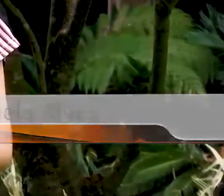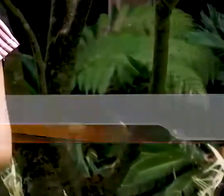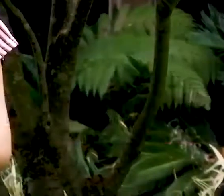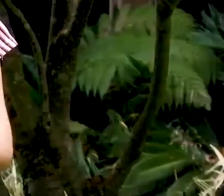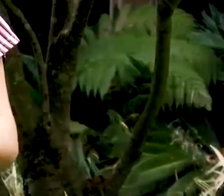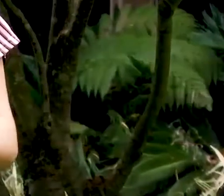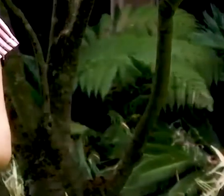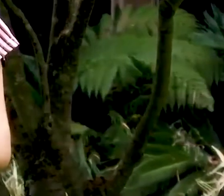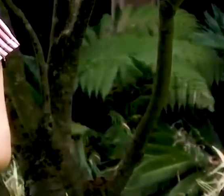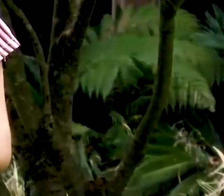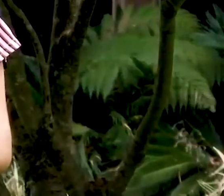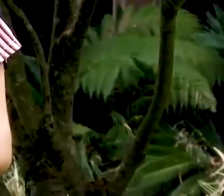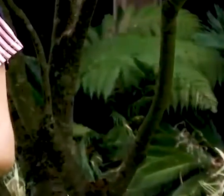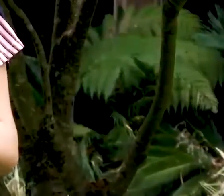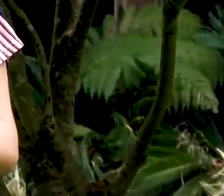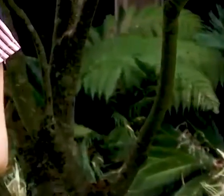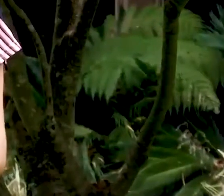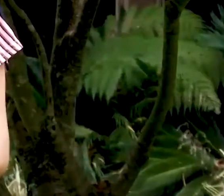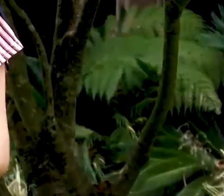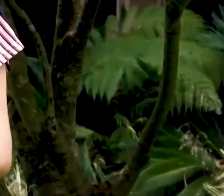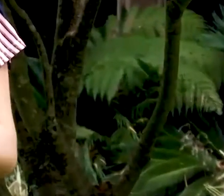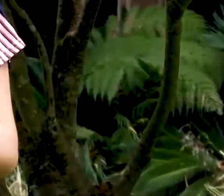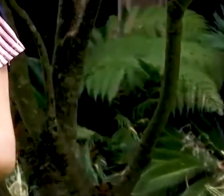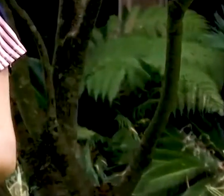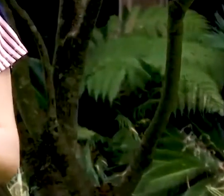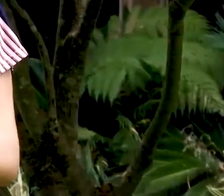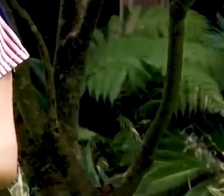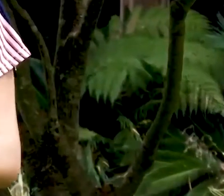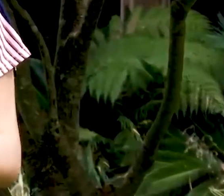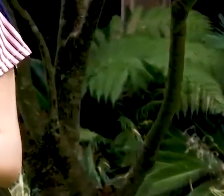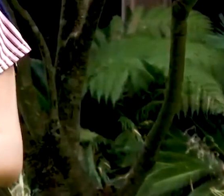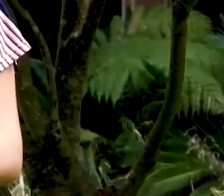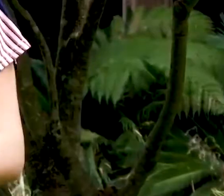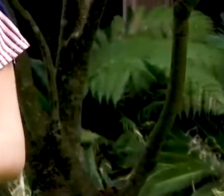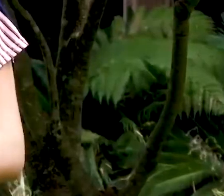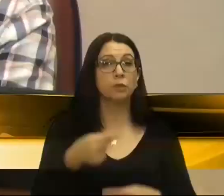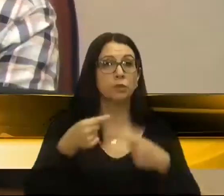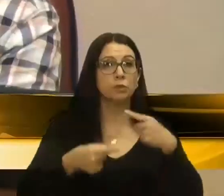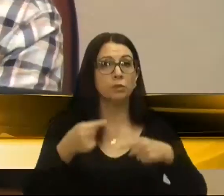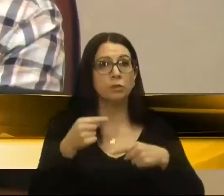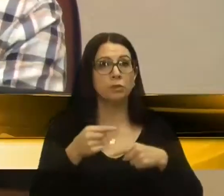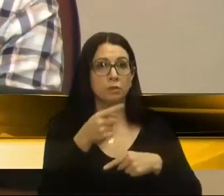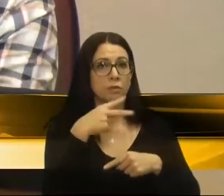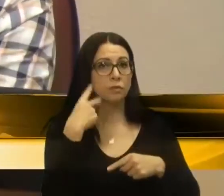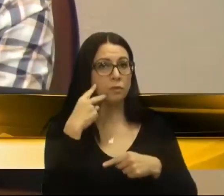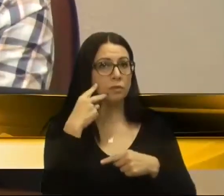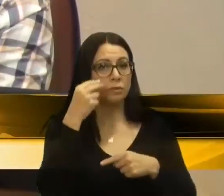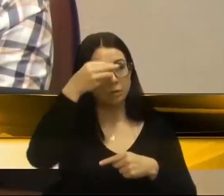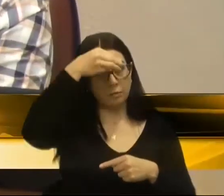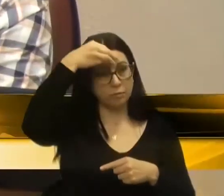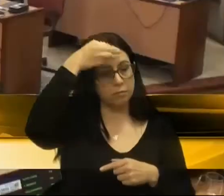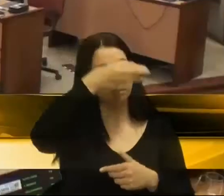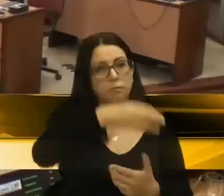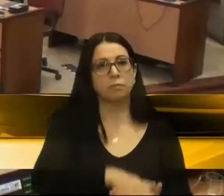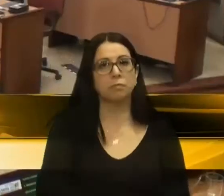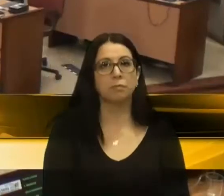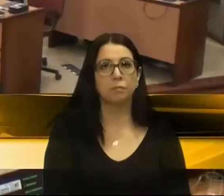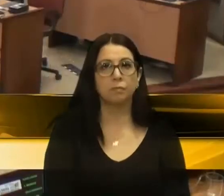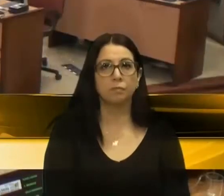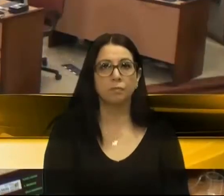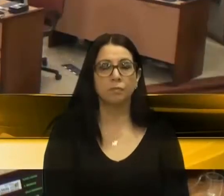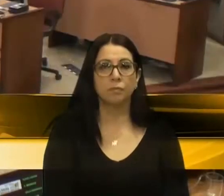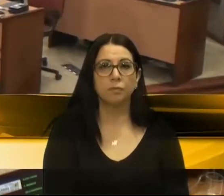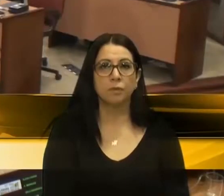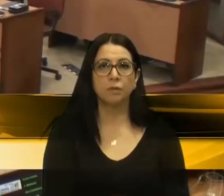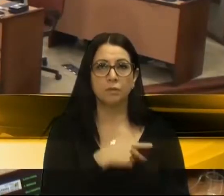Kiko Girardi e foi motivada pela alta incidência de roubos de cercas na cidade. A medida altera o artigo 178